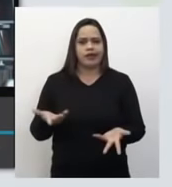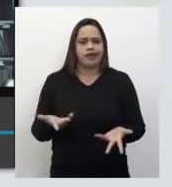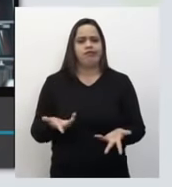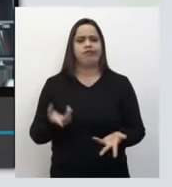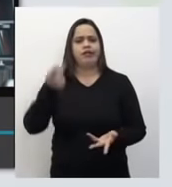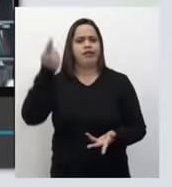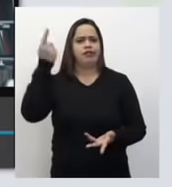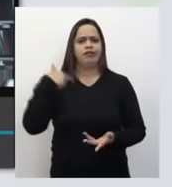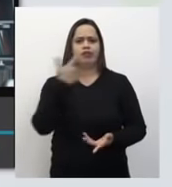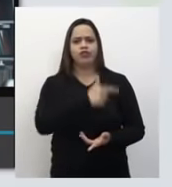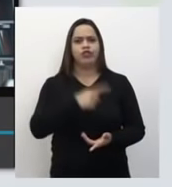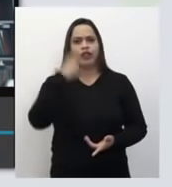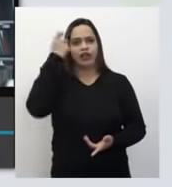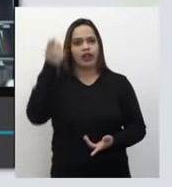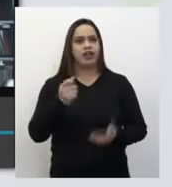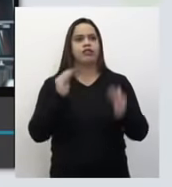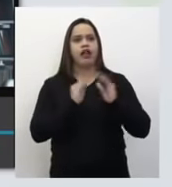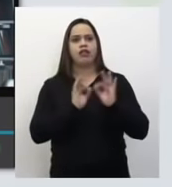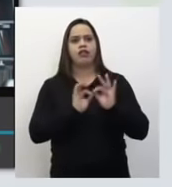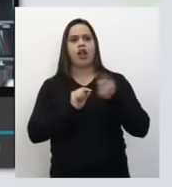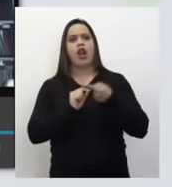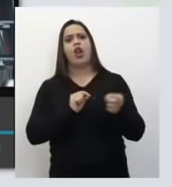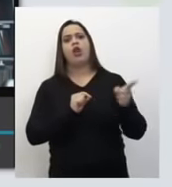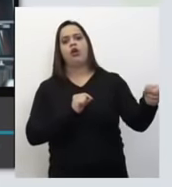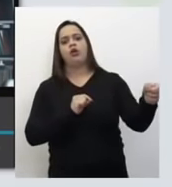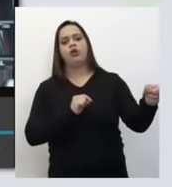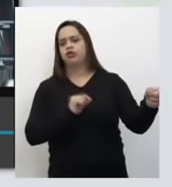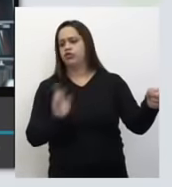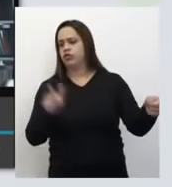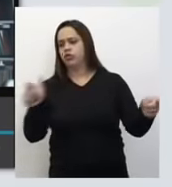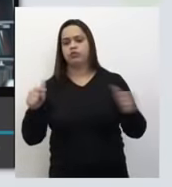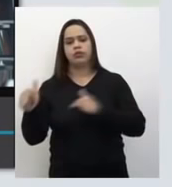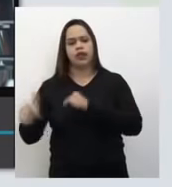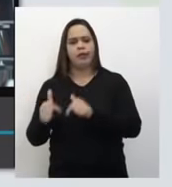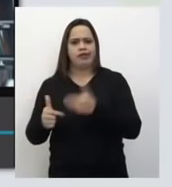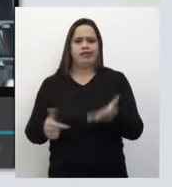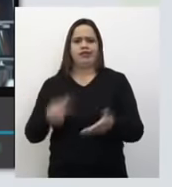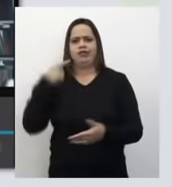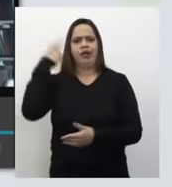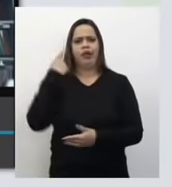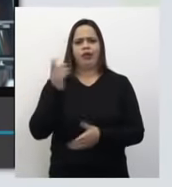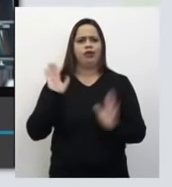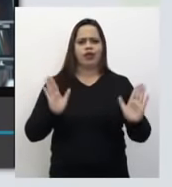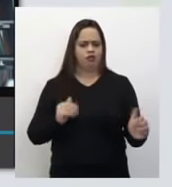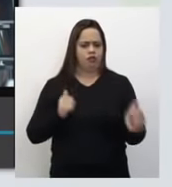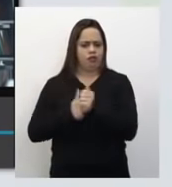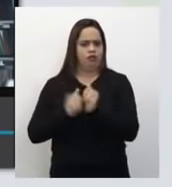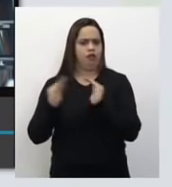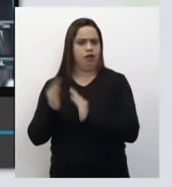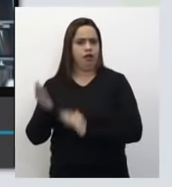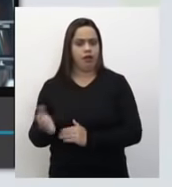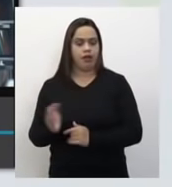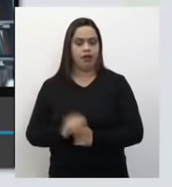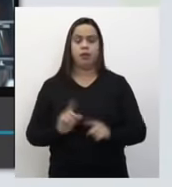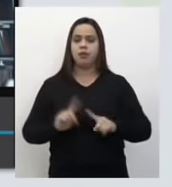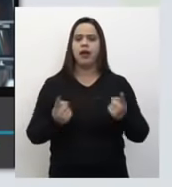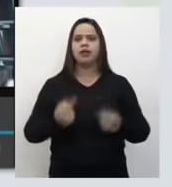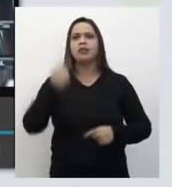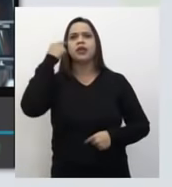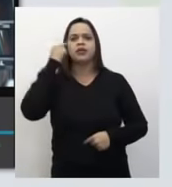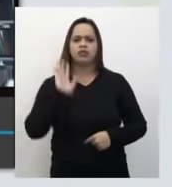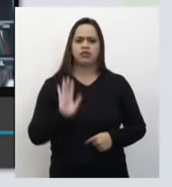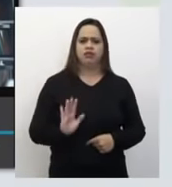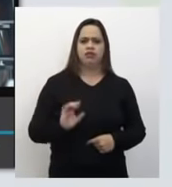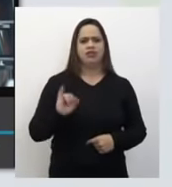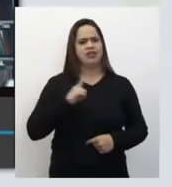de morar longe, era uma ideia de jirico. Você fala, eu vou morar longe do trabalho, você é louco? Não faz sentido, mora perto, mora do lado. E aí, de repente, os caras falam, peraí, se